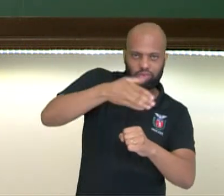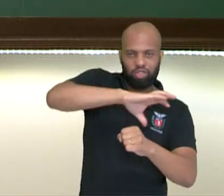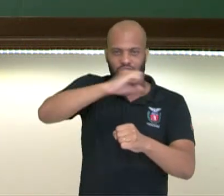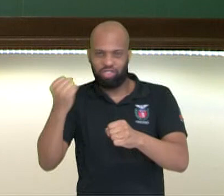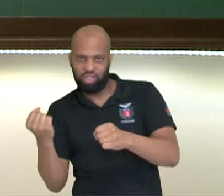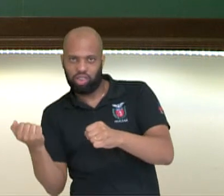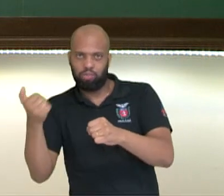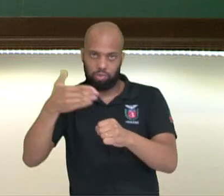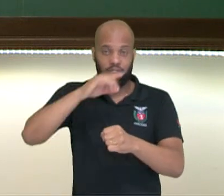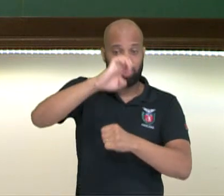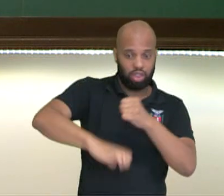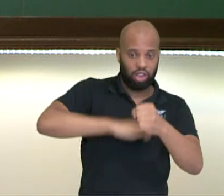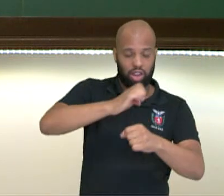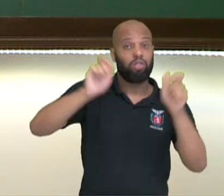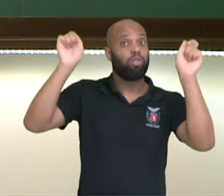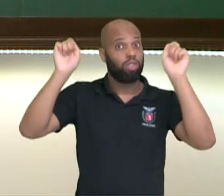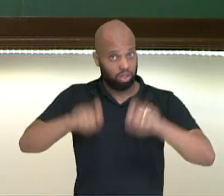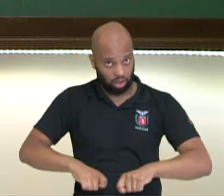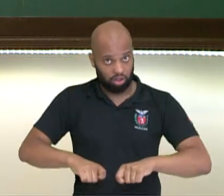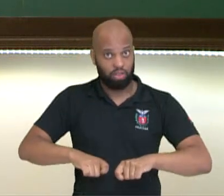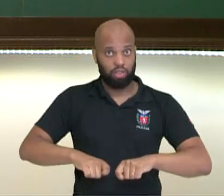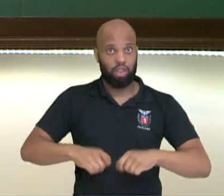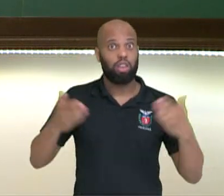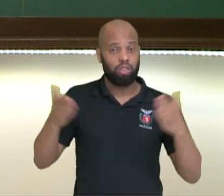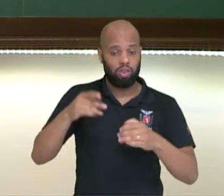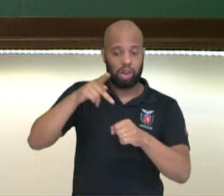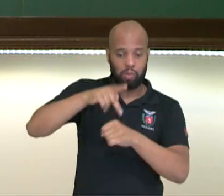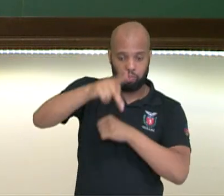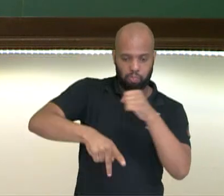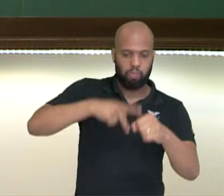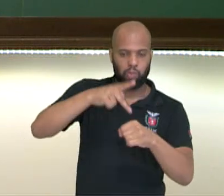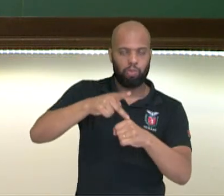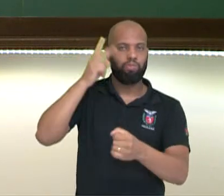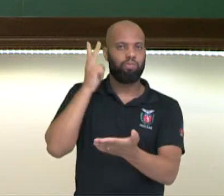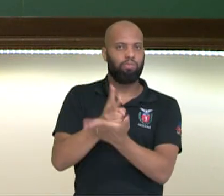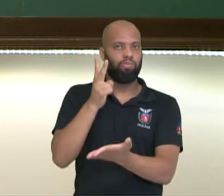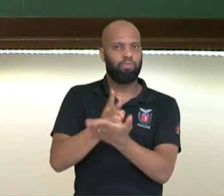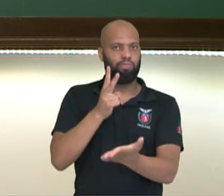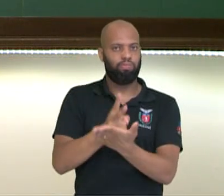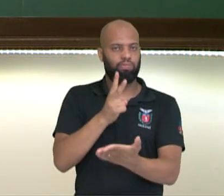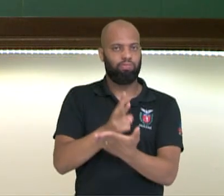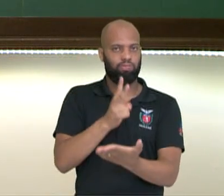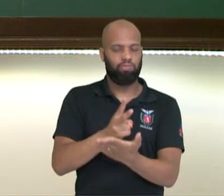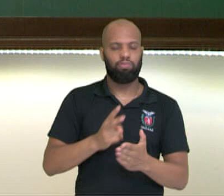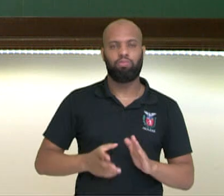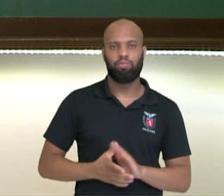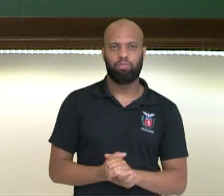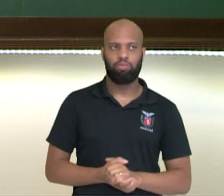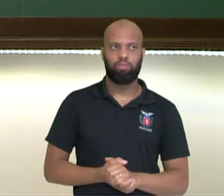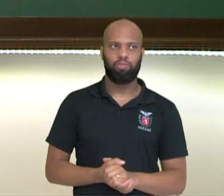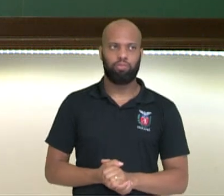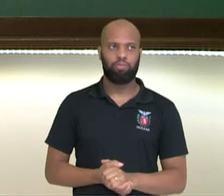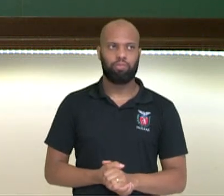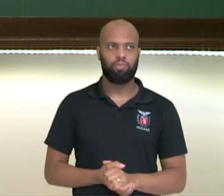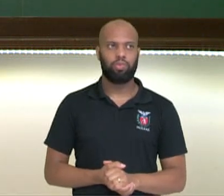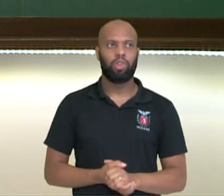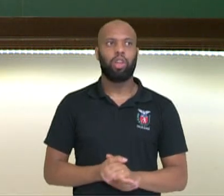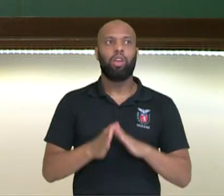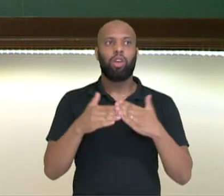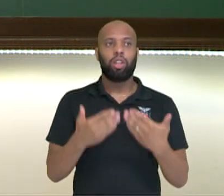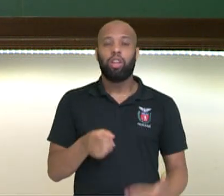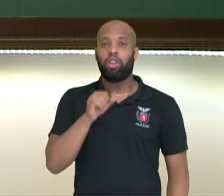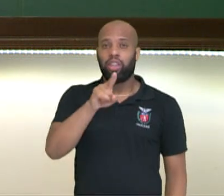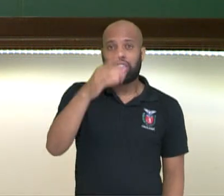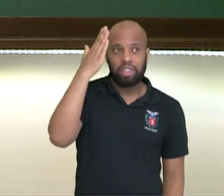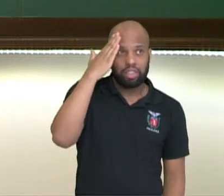os elétrons, que são tem uma massa significante perto dos prótons, tá? Então, se